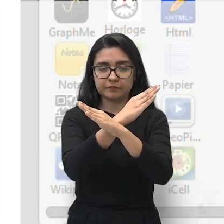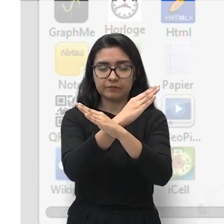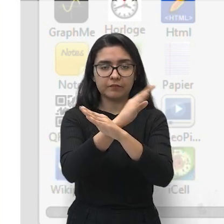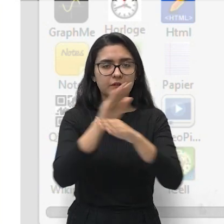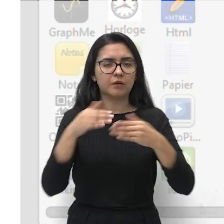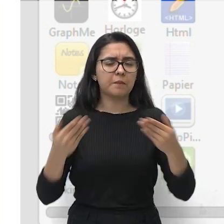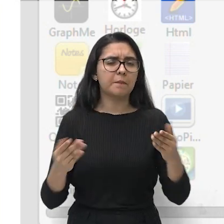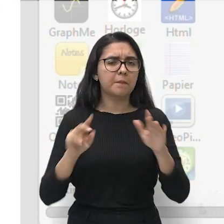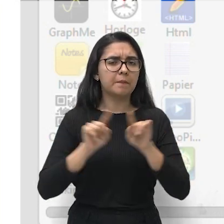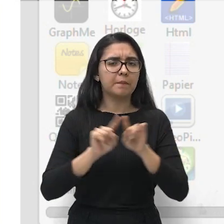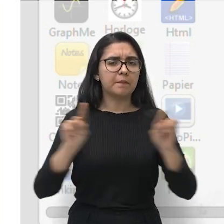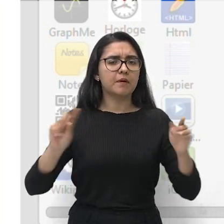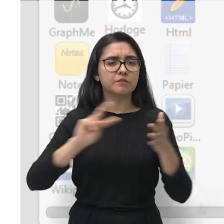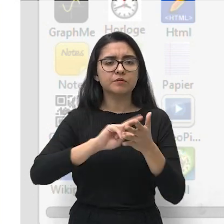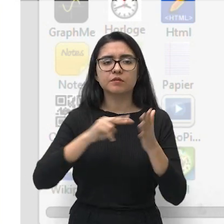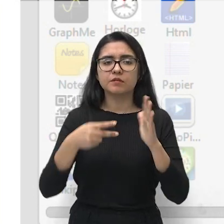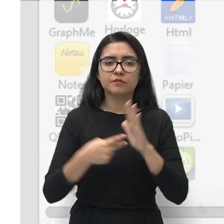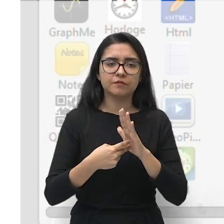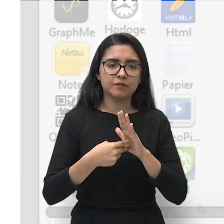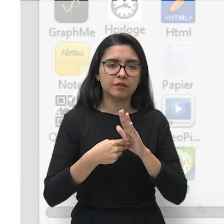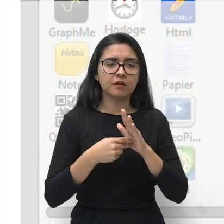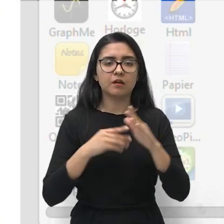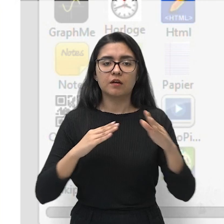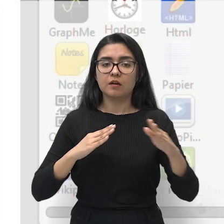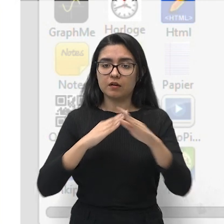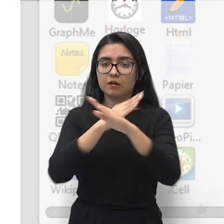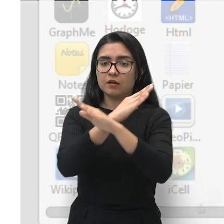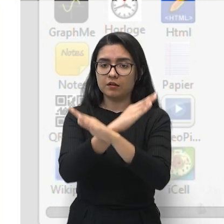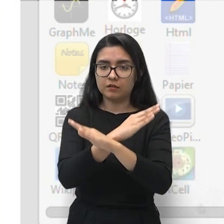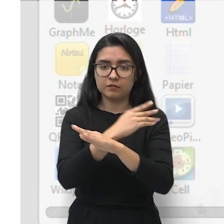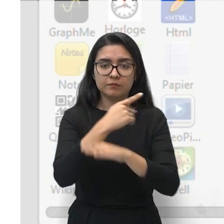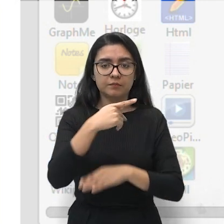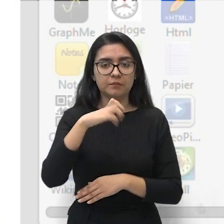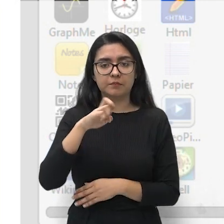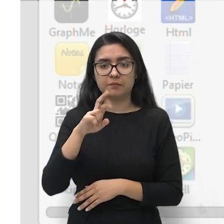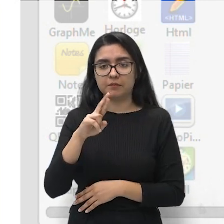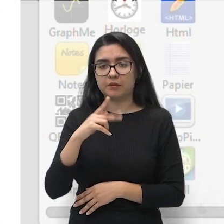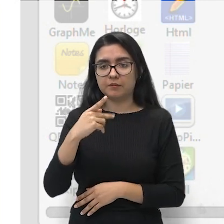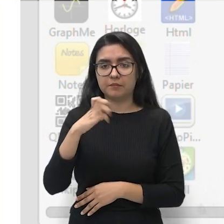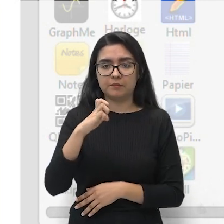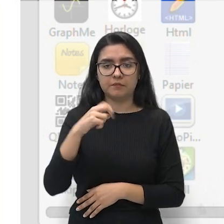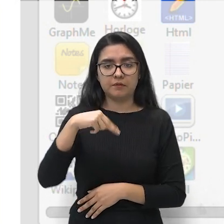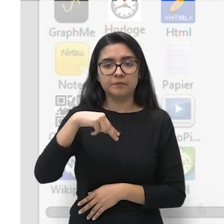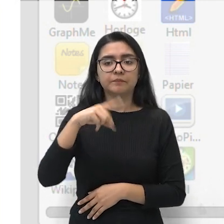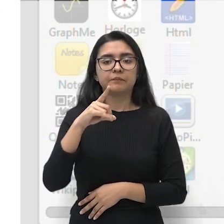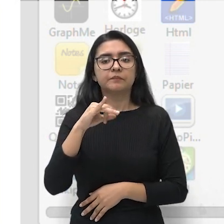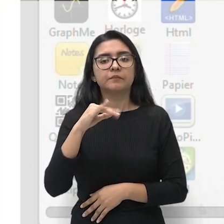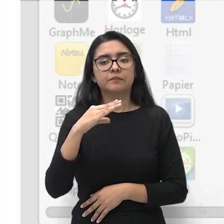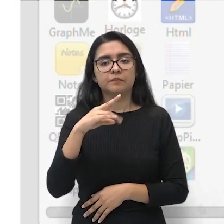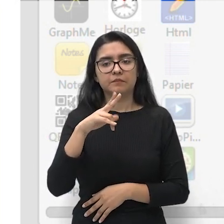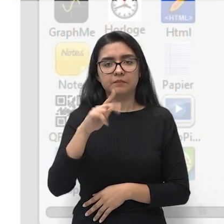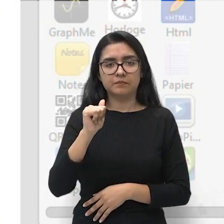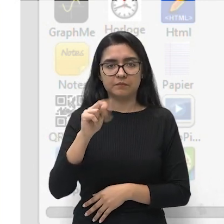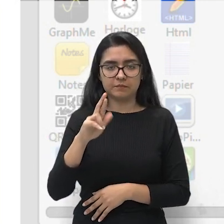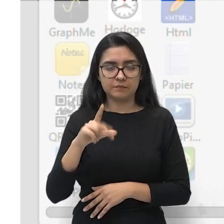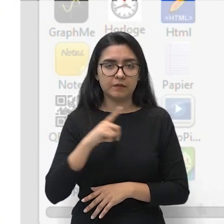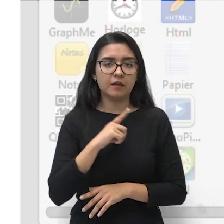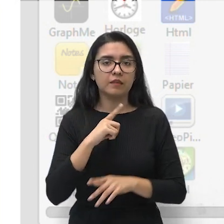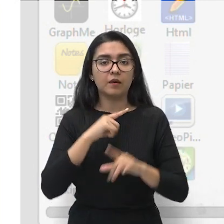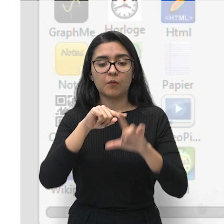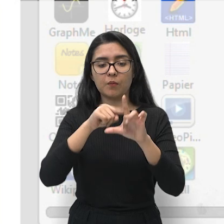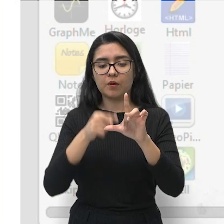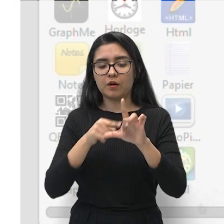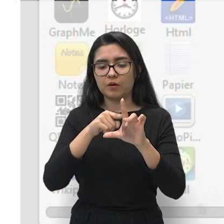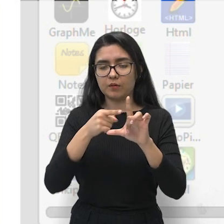Então, o que são retas perpendiculares? São retas que formam ângulos, né, de 90 graus. E vamos